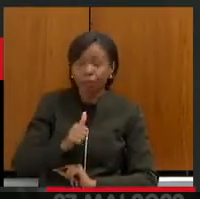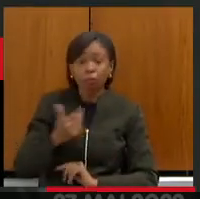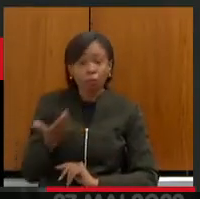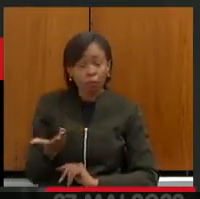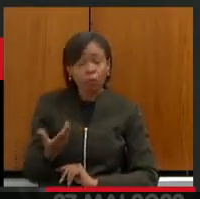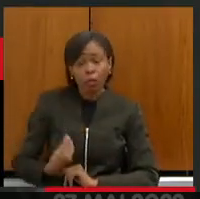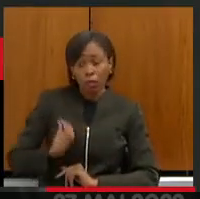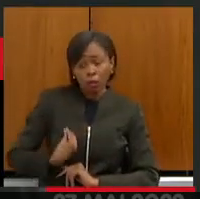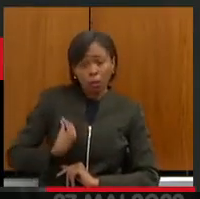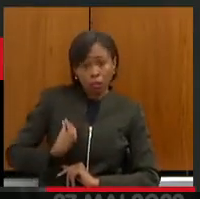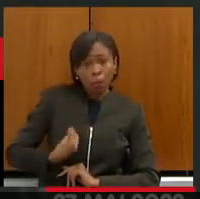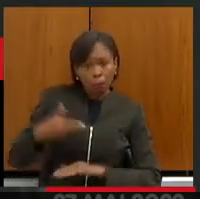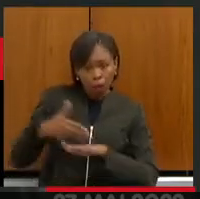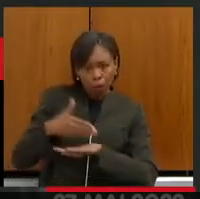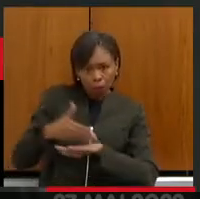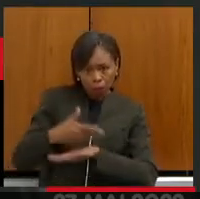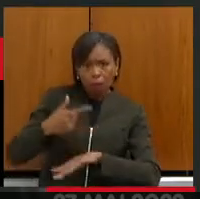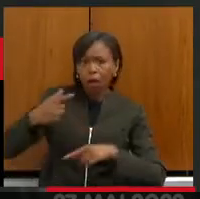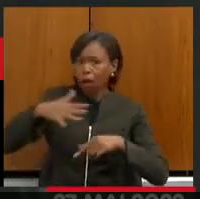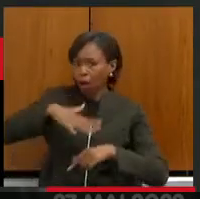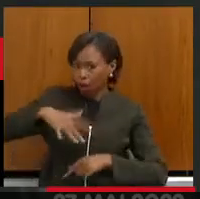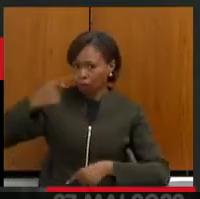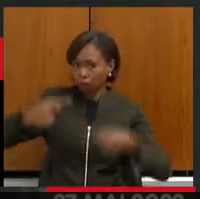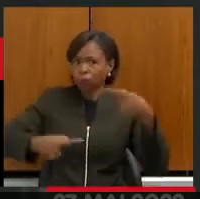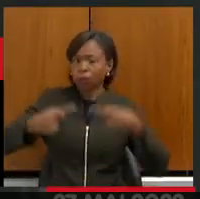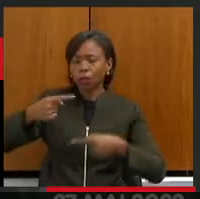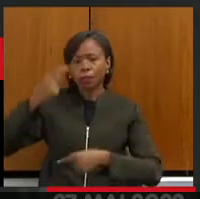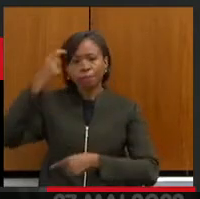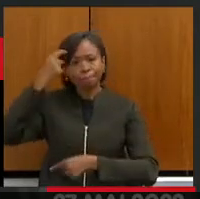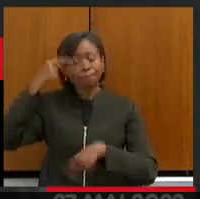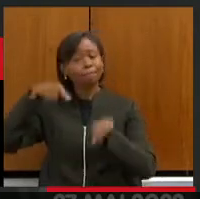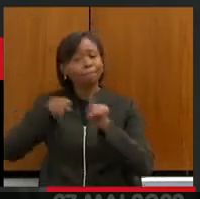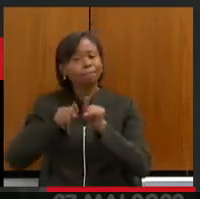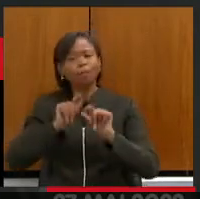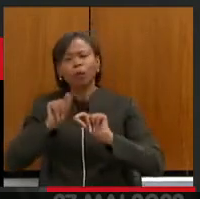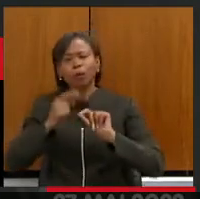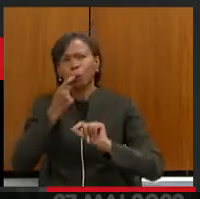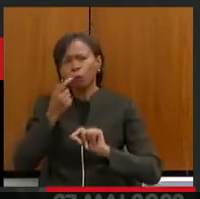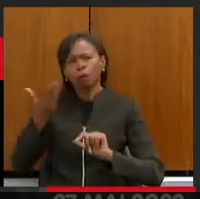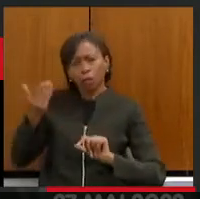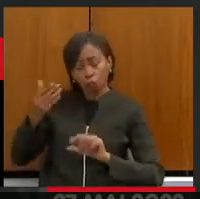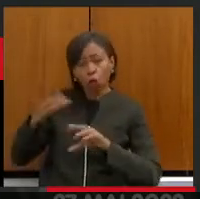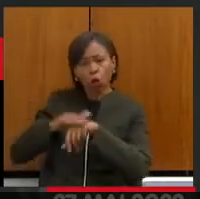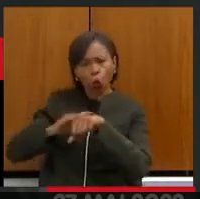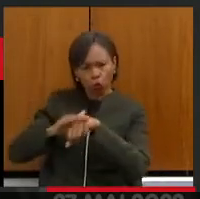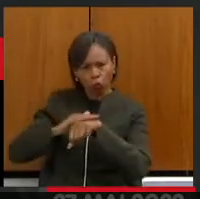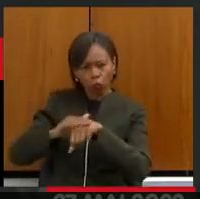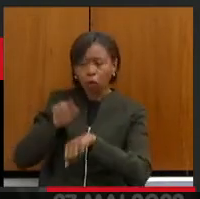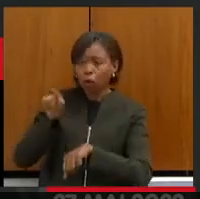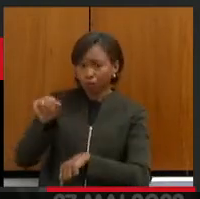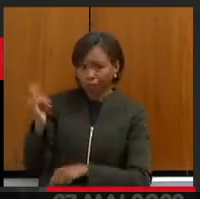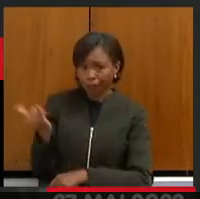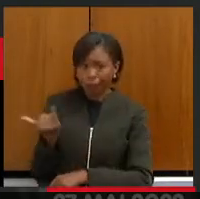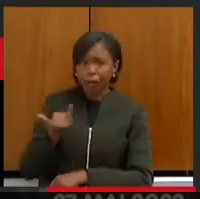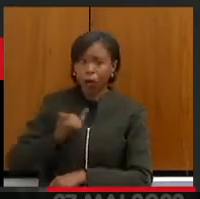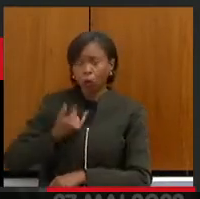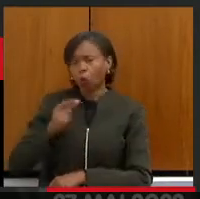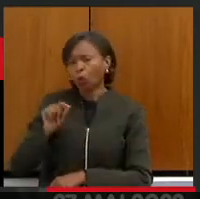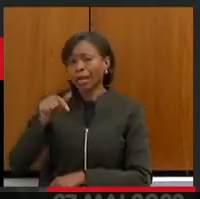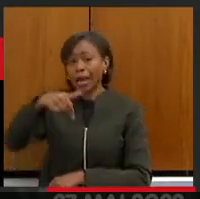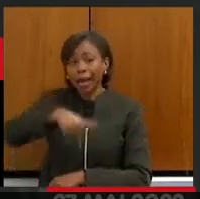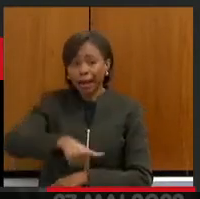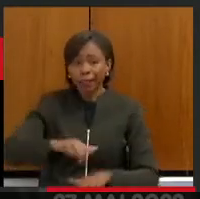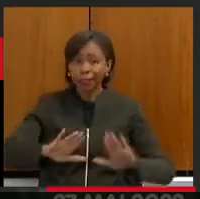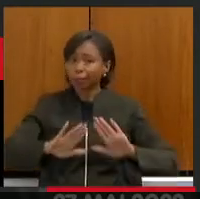política né pensando ainda que recentemente a gente conversou Você disse que nem esse